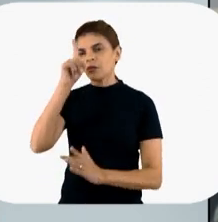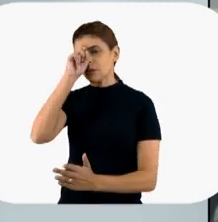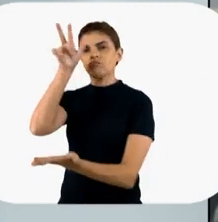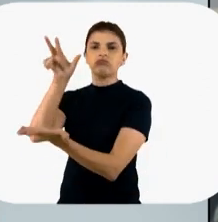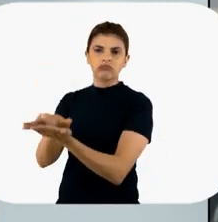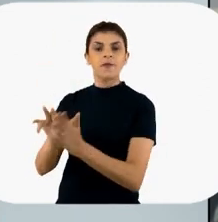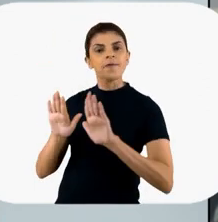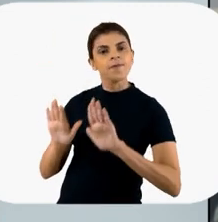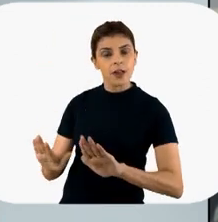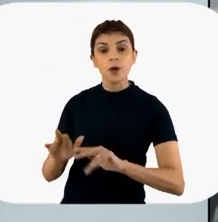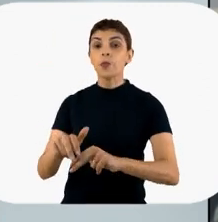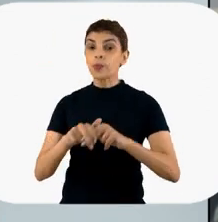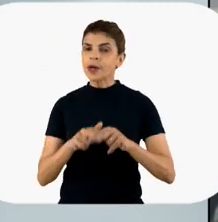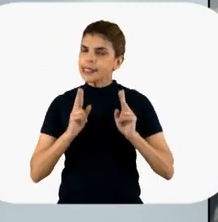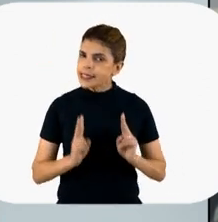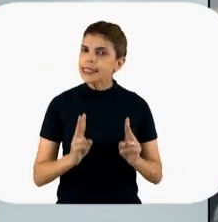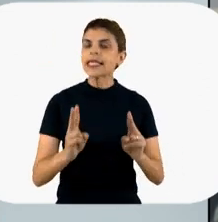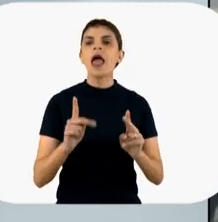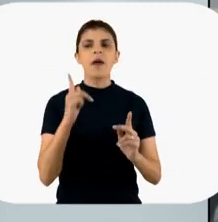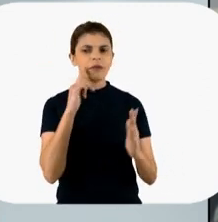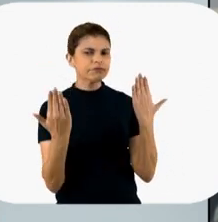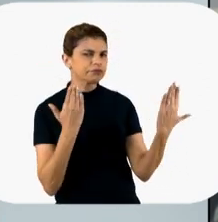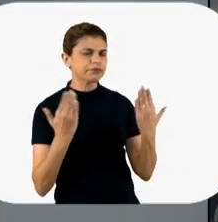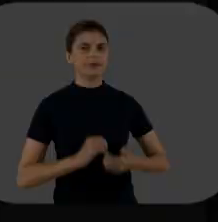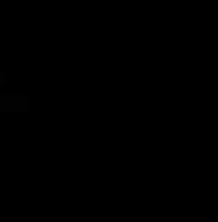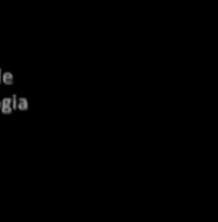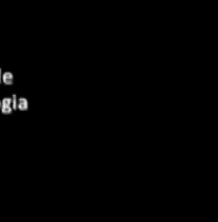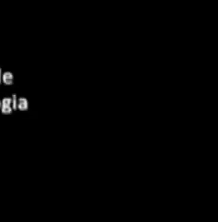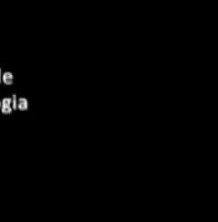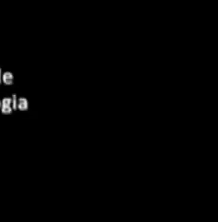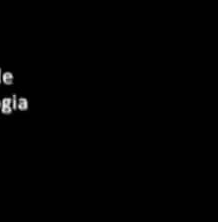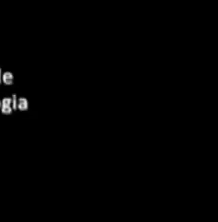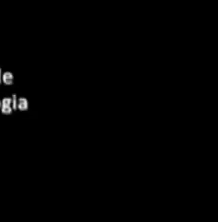algum período internado. Então, por isso que eu falei, febre, ele é um marcador de gravidade.